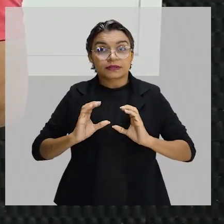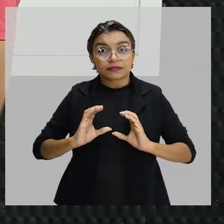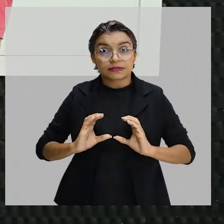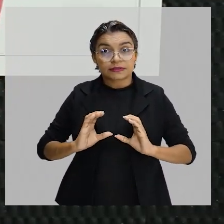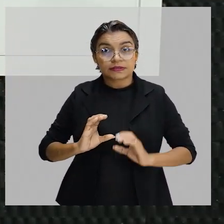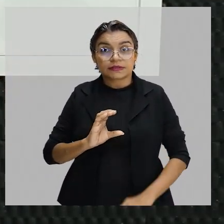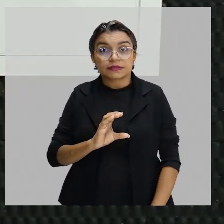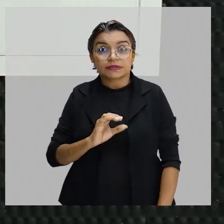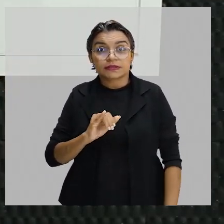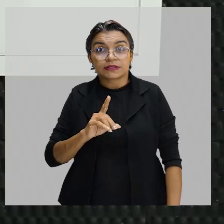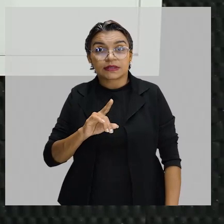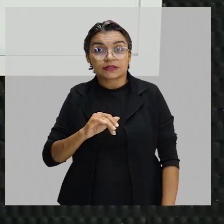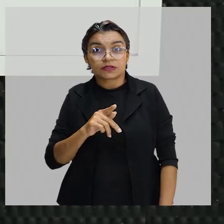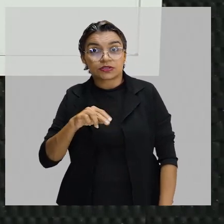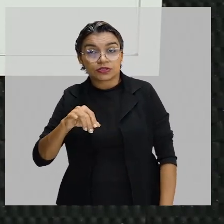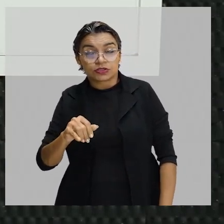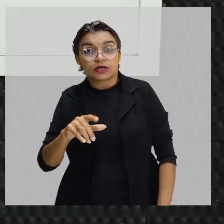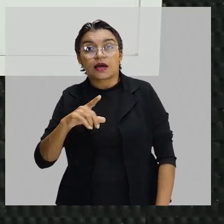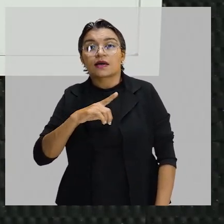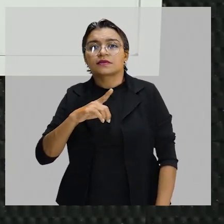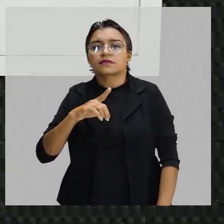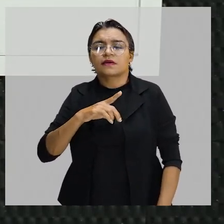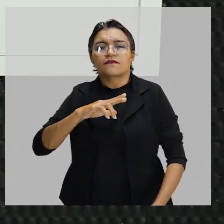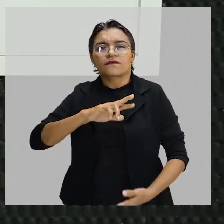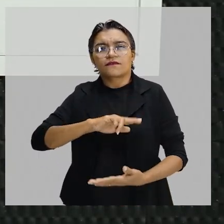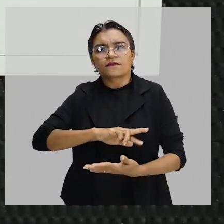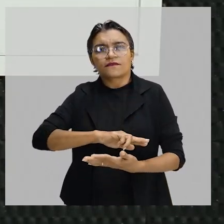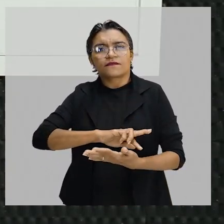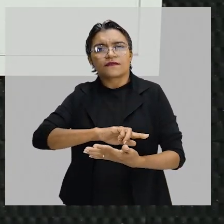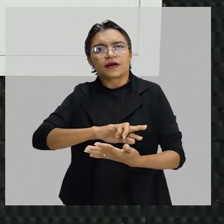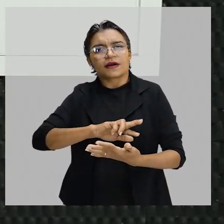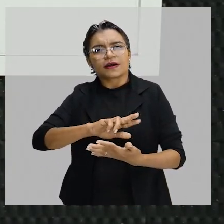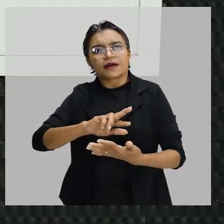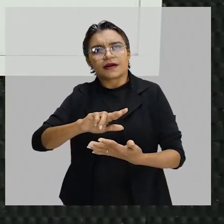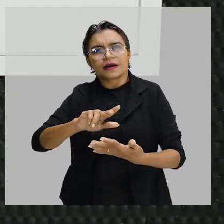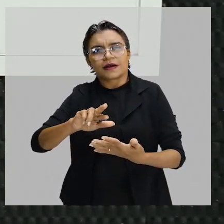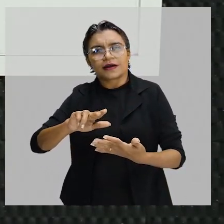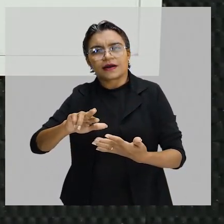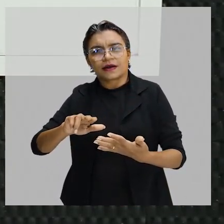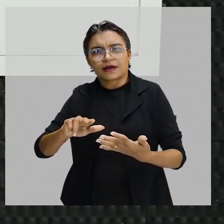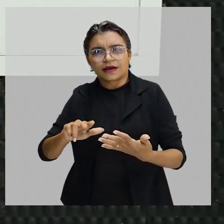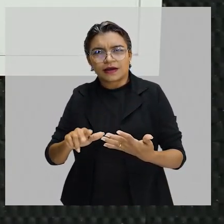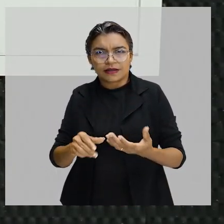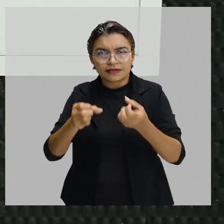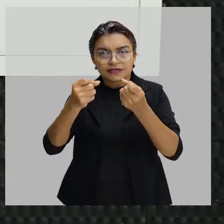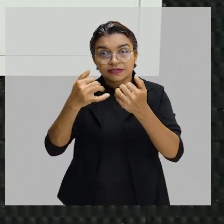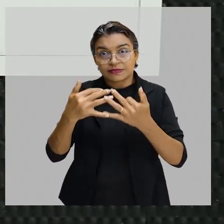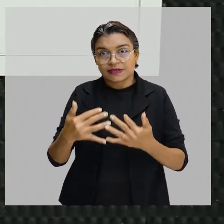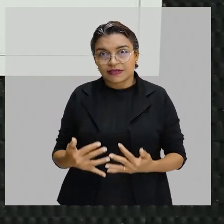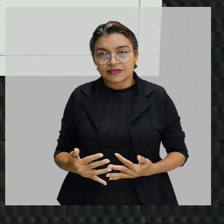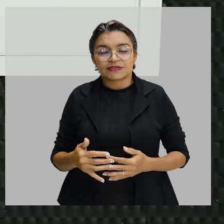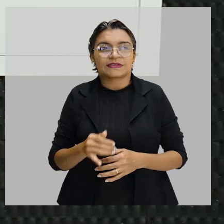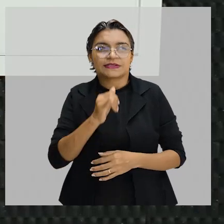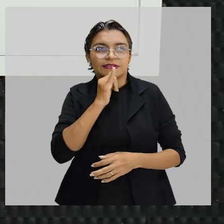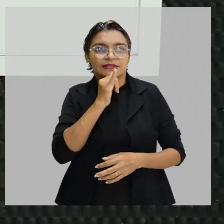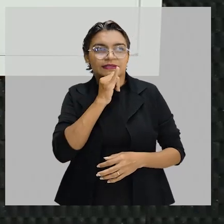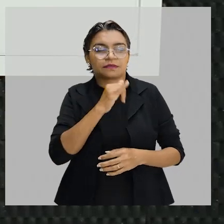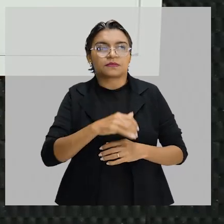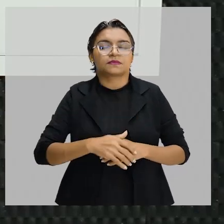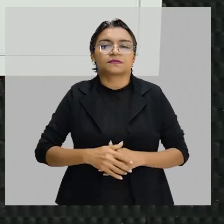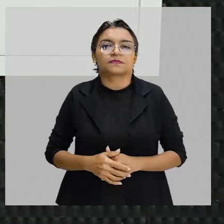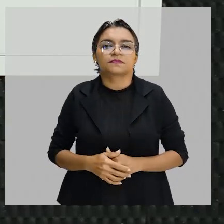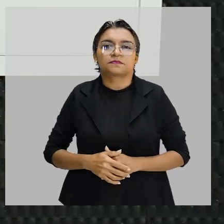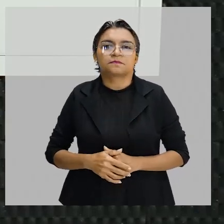cidadania, ela possui uma série de configurações. Por exemplo, eu